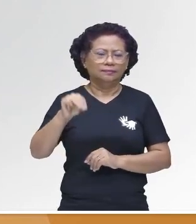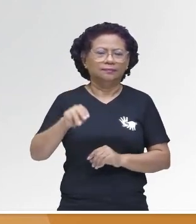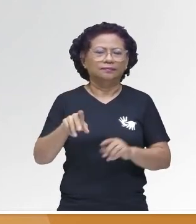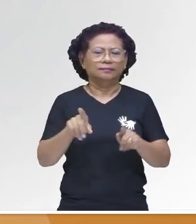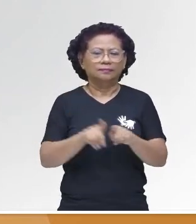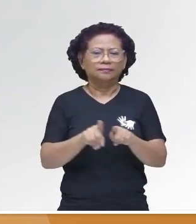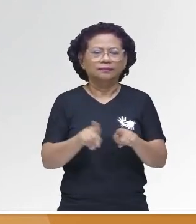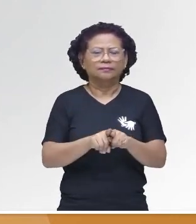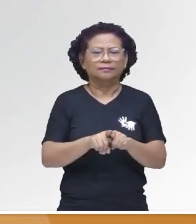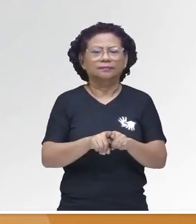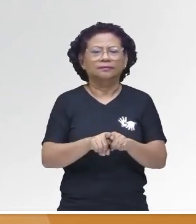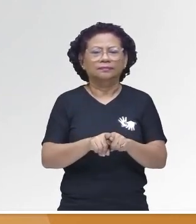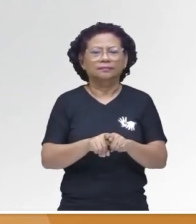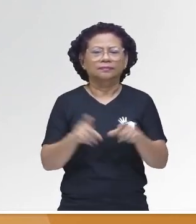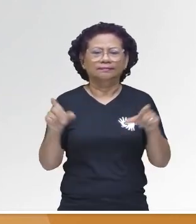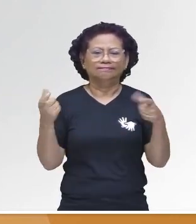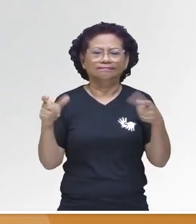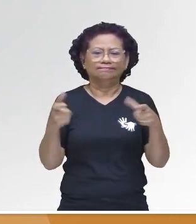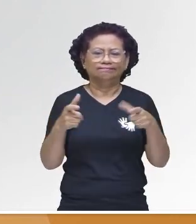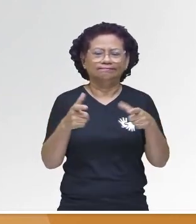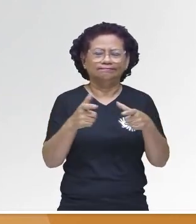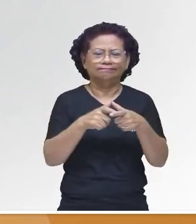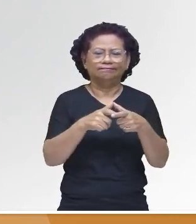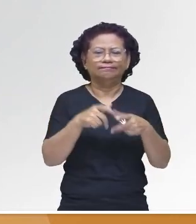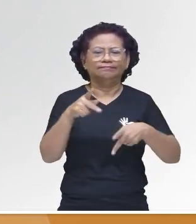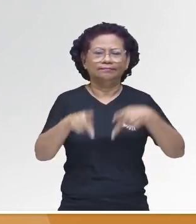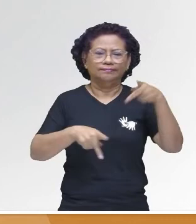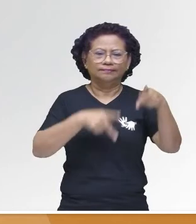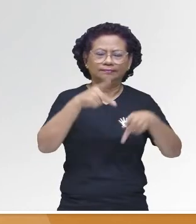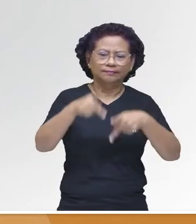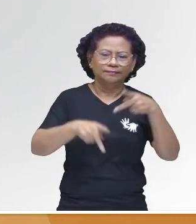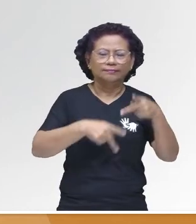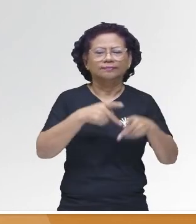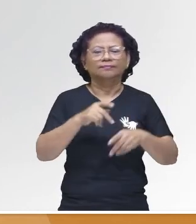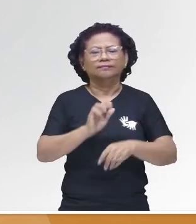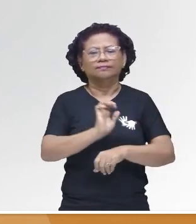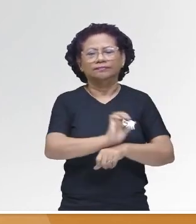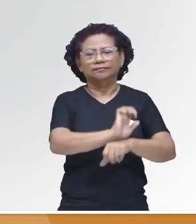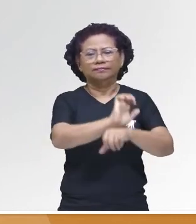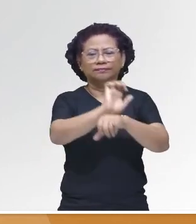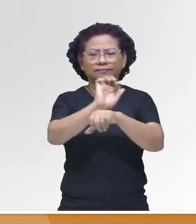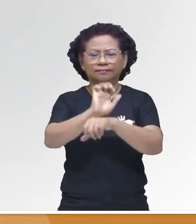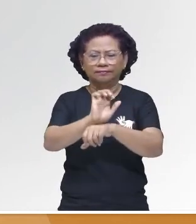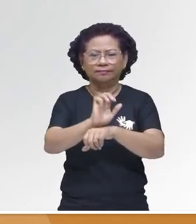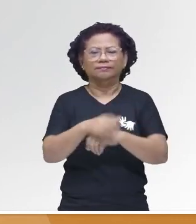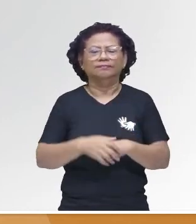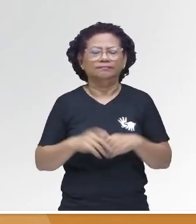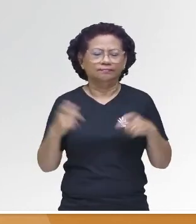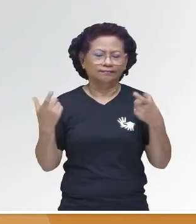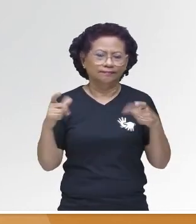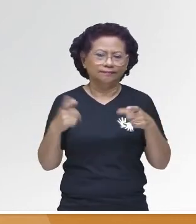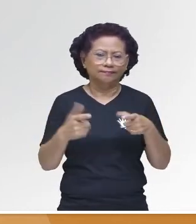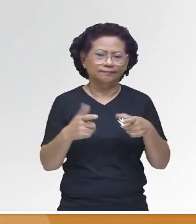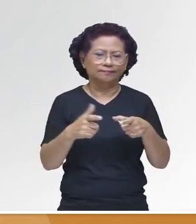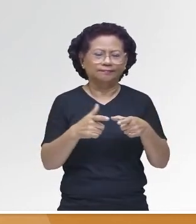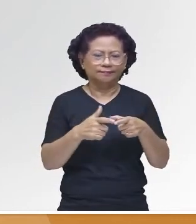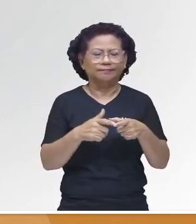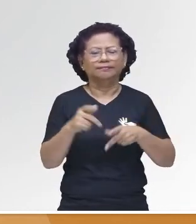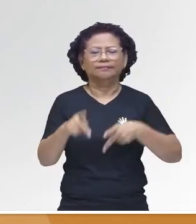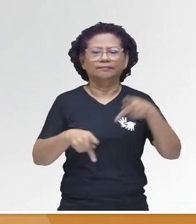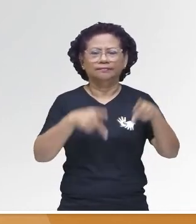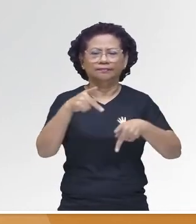amazônica, reduzindo muito o número de habitantes das províncias. Então, diminuiu demais a